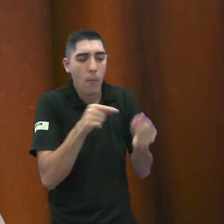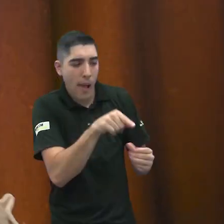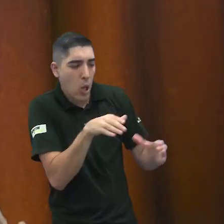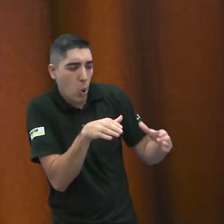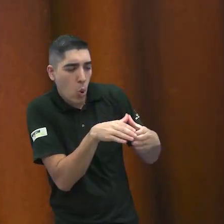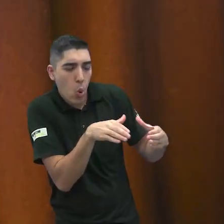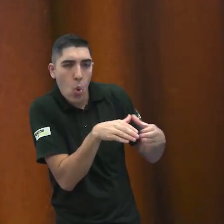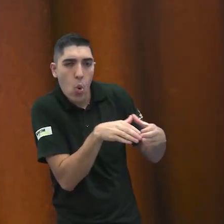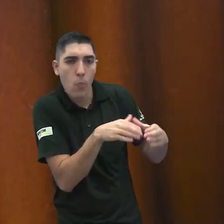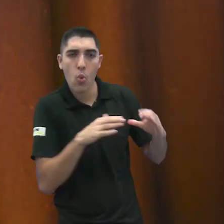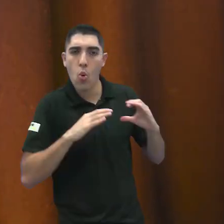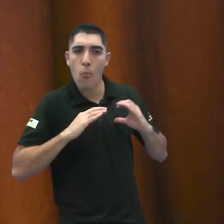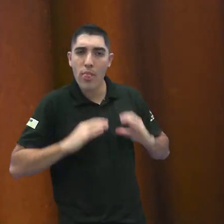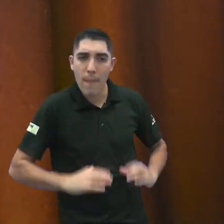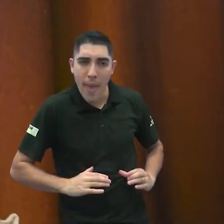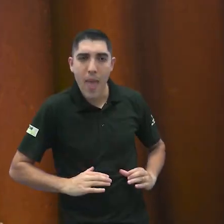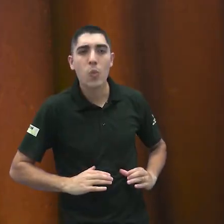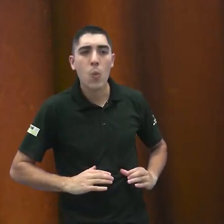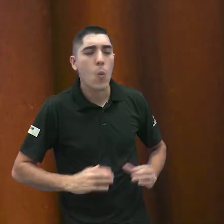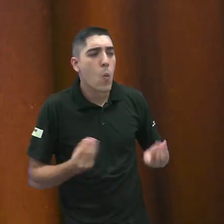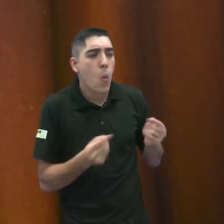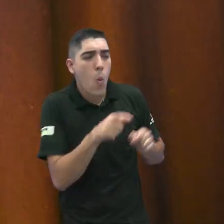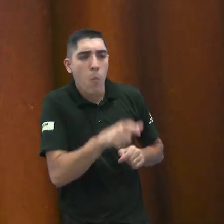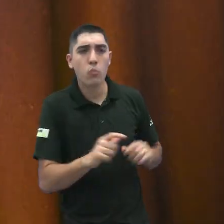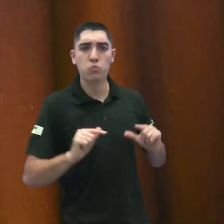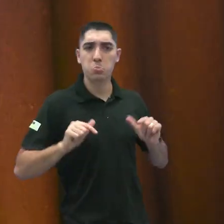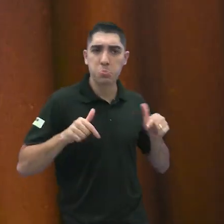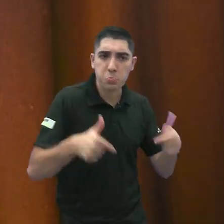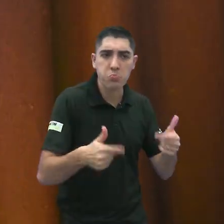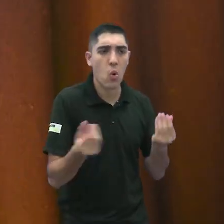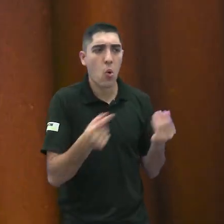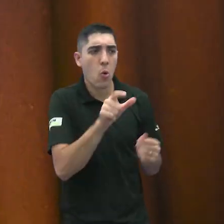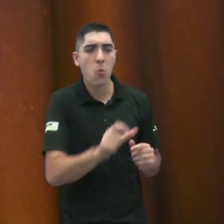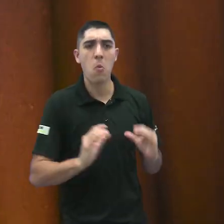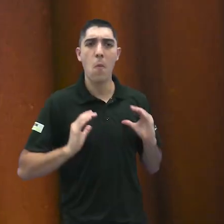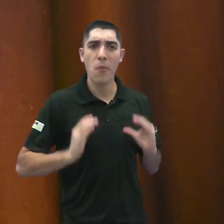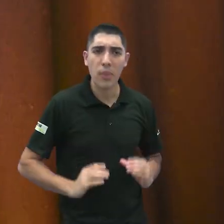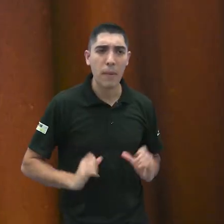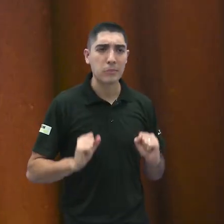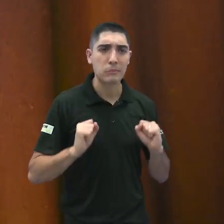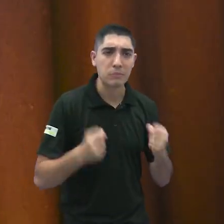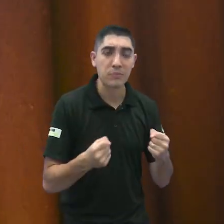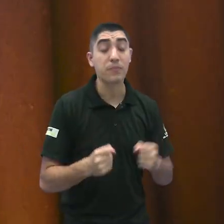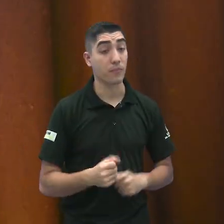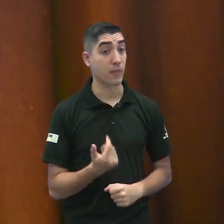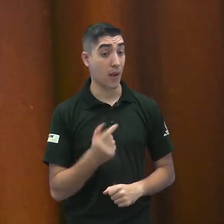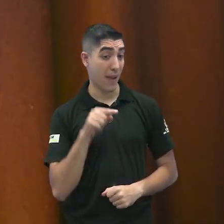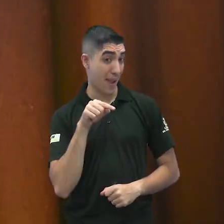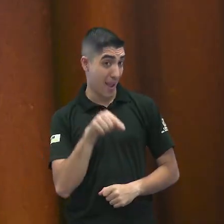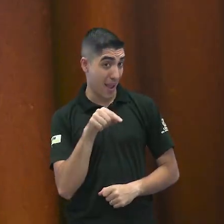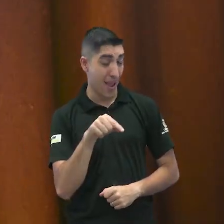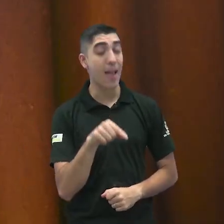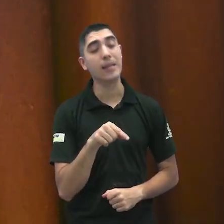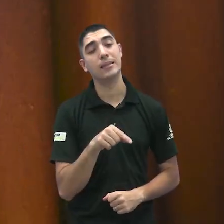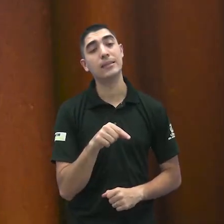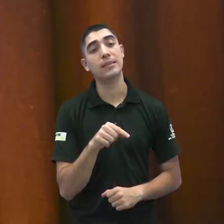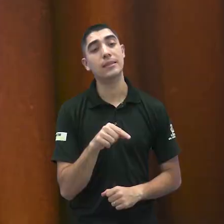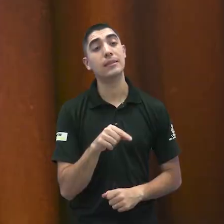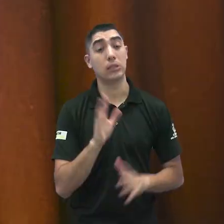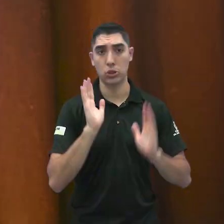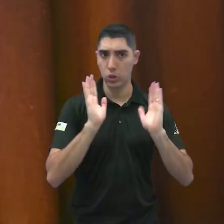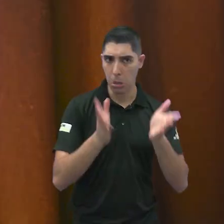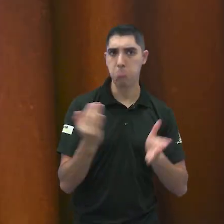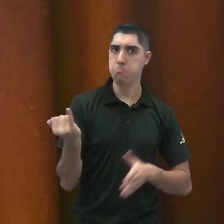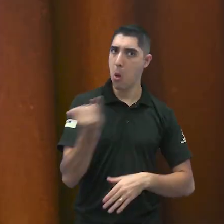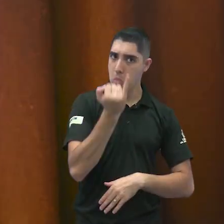comportamento, se existem grupos de comportamento, como as pessoas se expressam, como elas se comportam. E isso foi adotado,